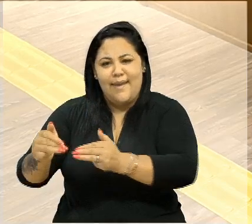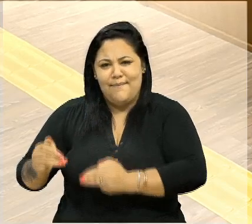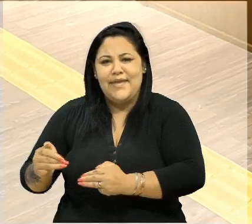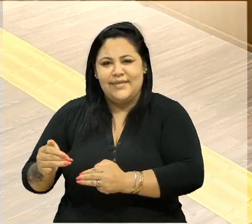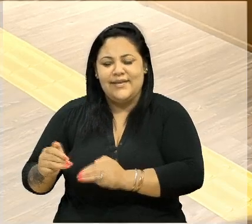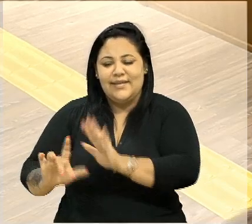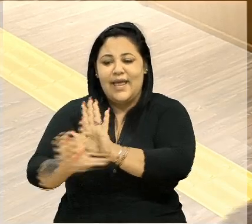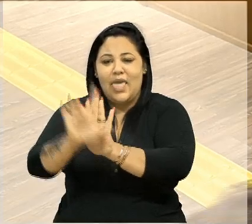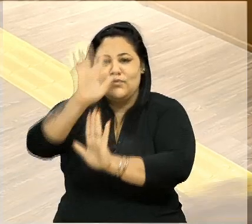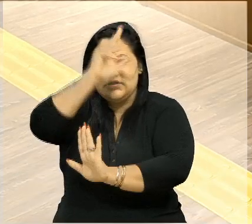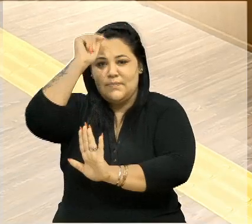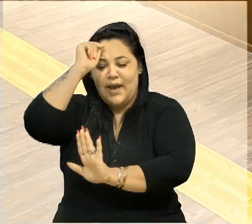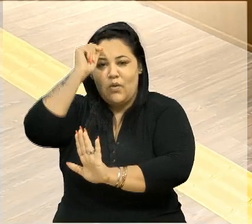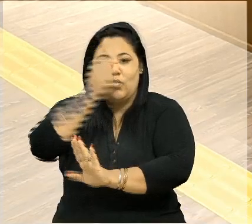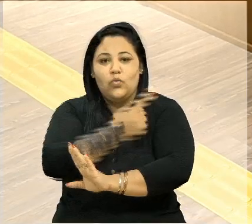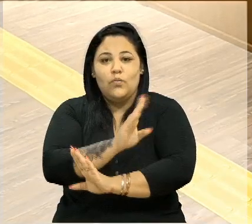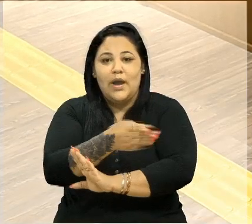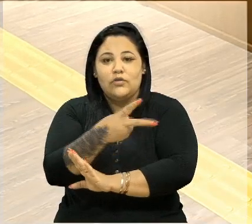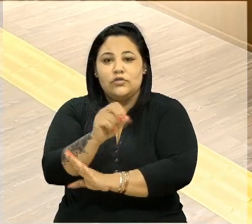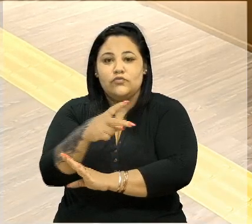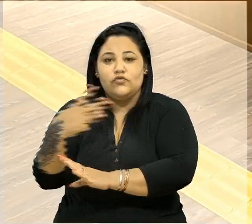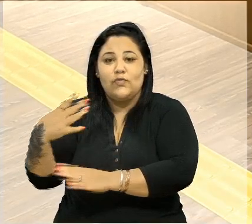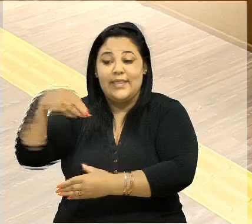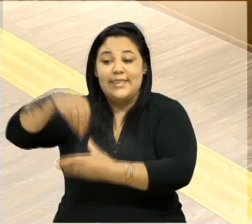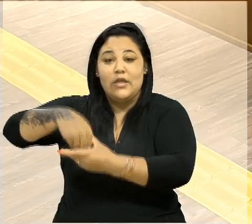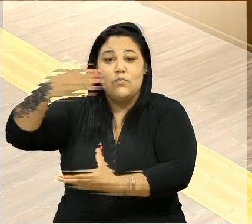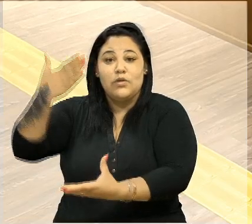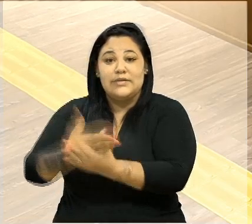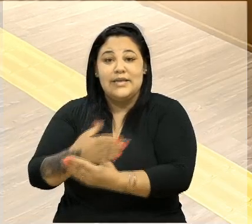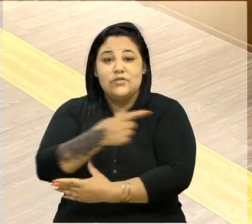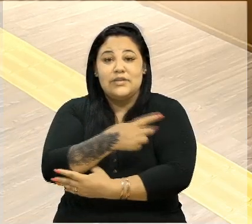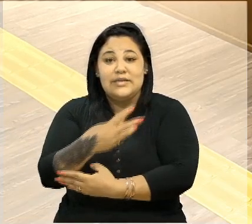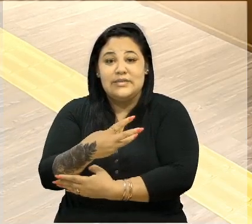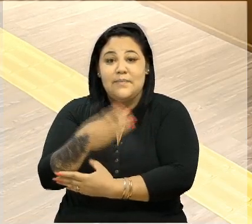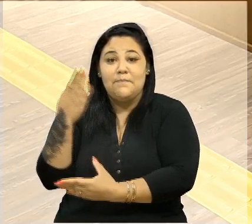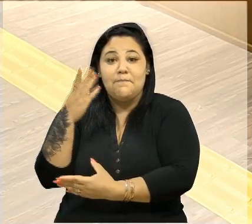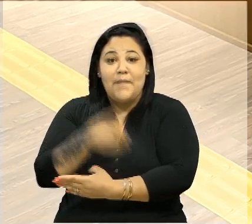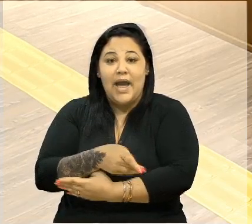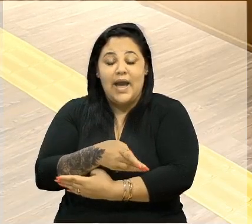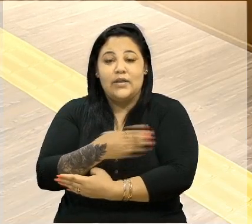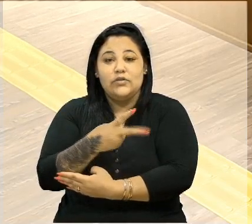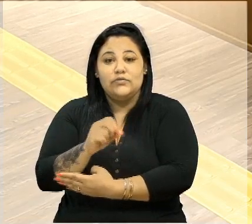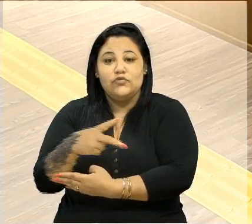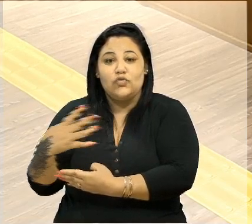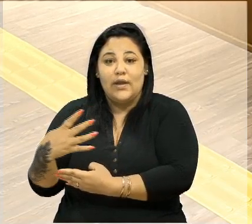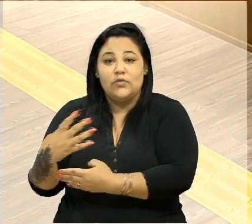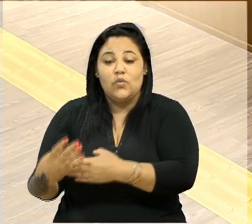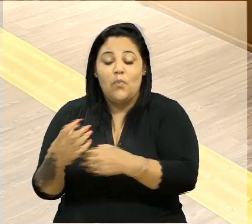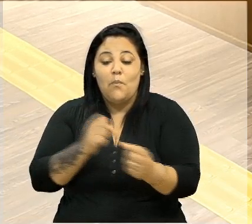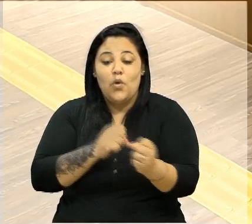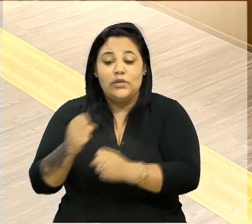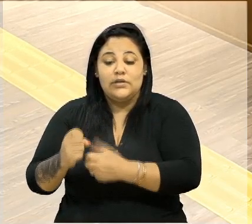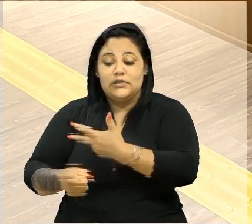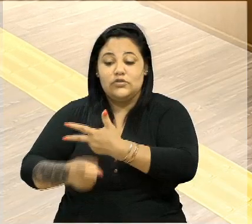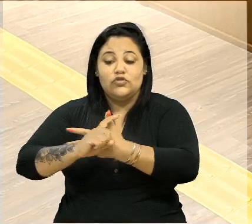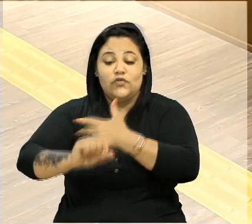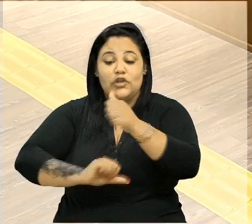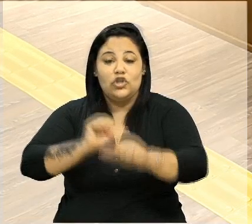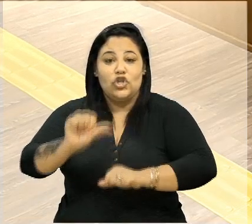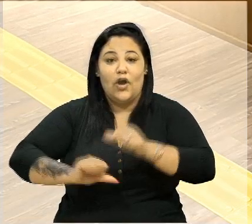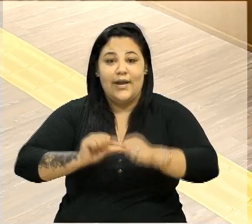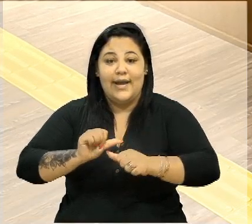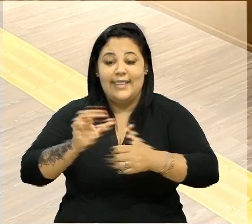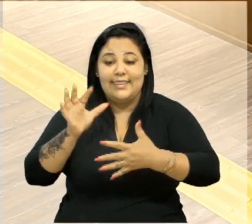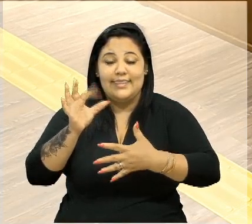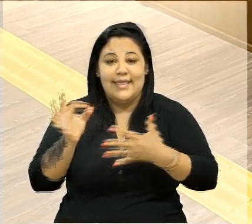1/2024, contido no processo número 13/2024, de autoria do Poder Executivo, que altera dispositivos da Lei Orgânica do município